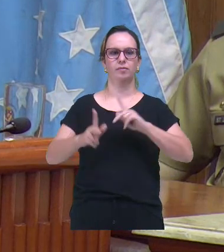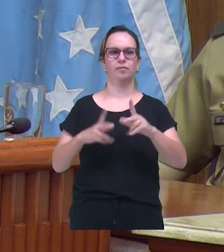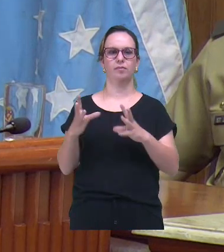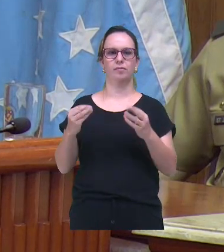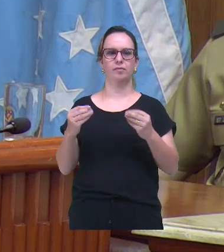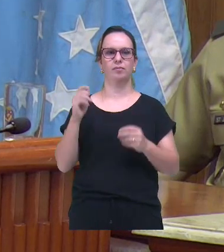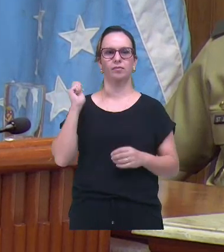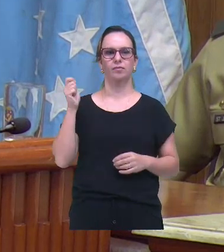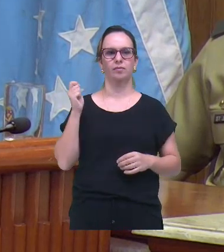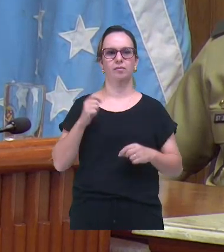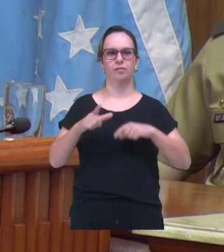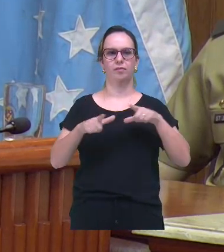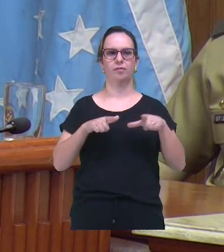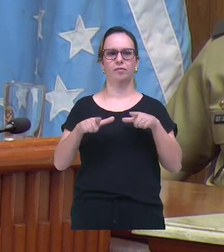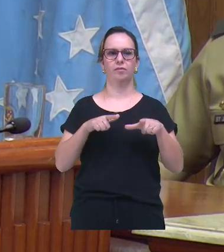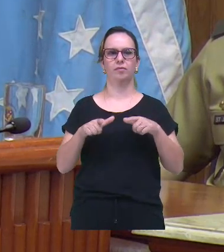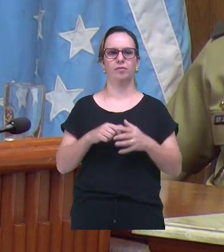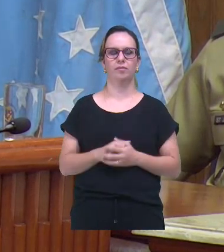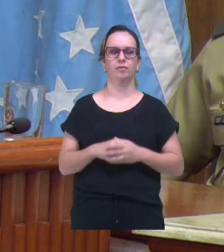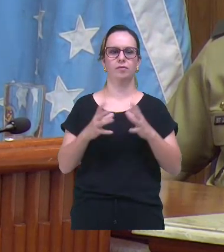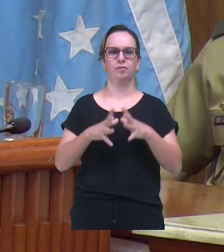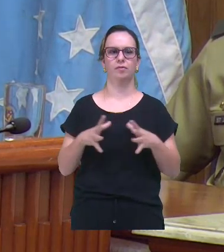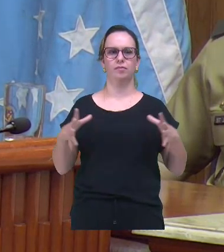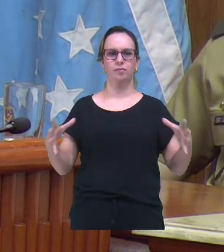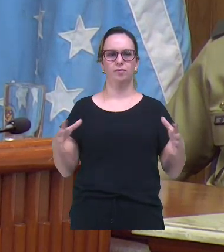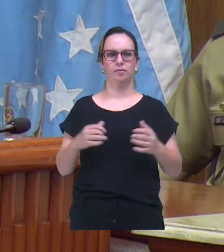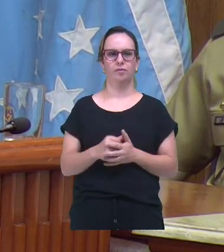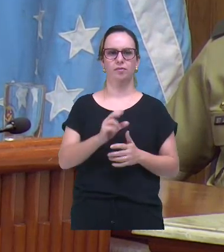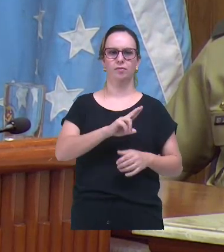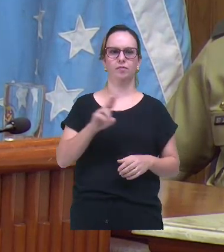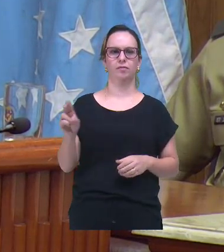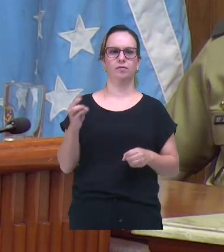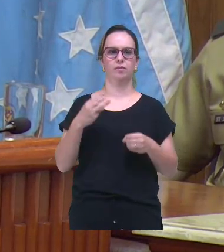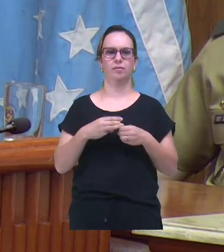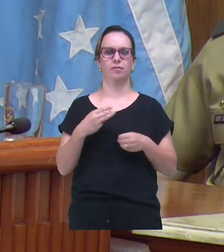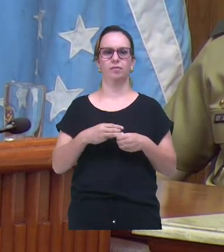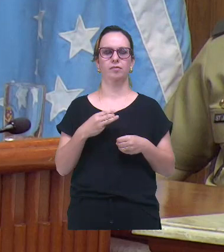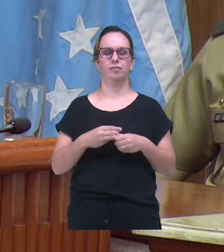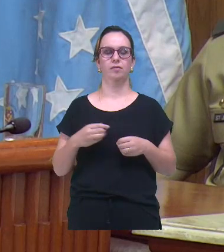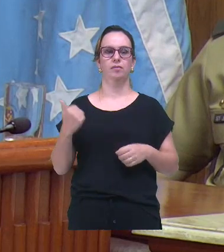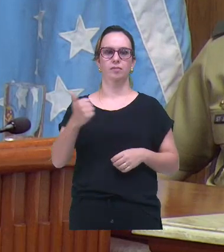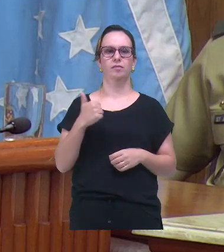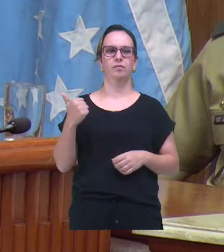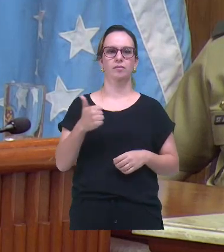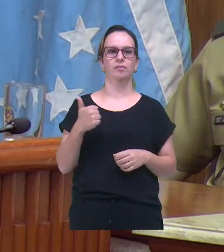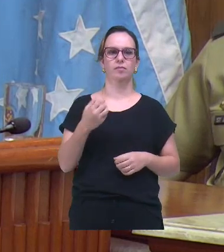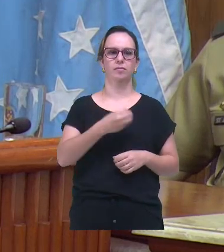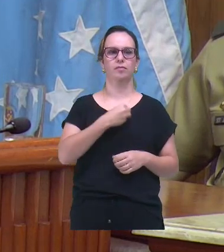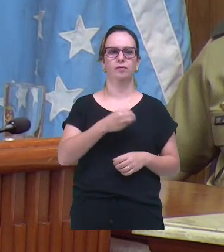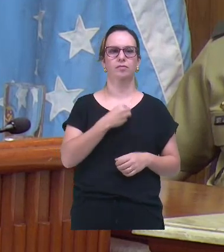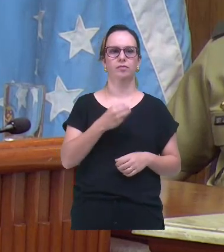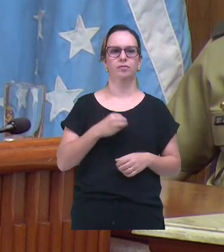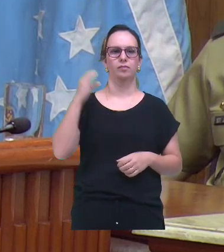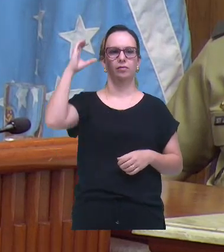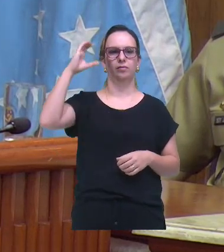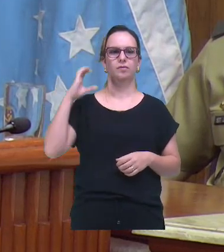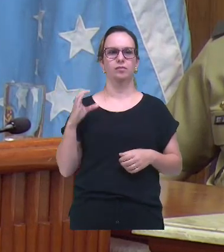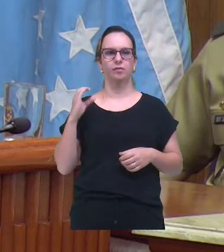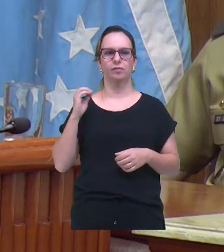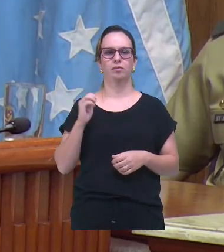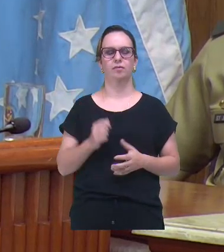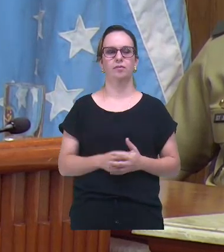atuaram diretamente para o engrandecimento do nome do município e melhora da qualidade de vida dos cidadãos